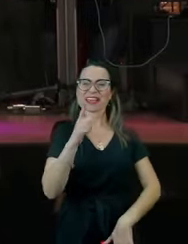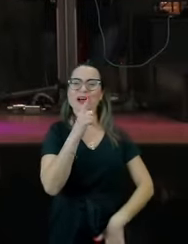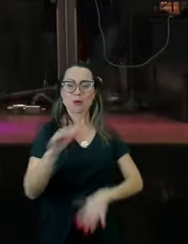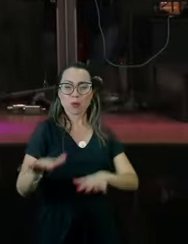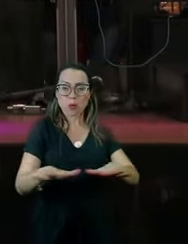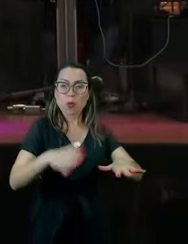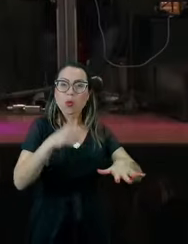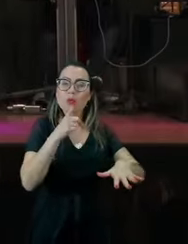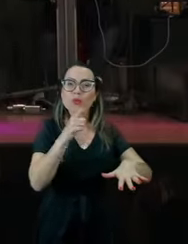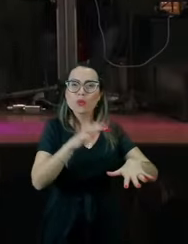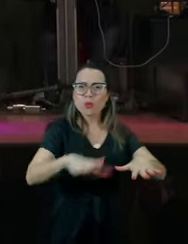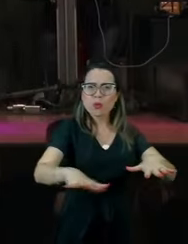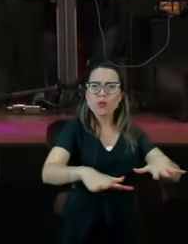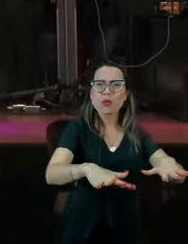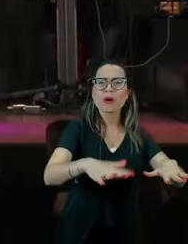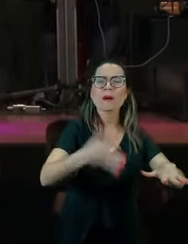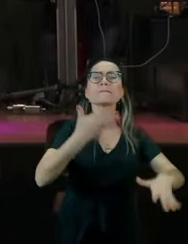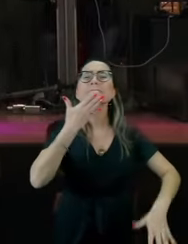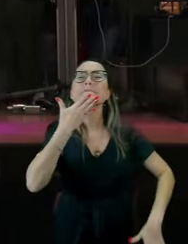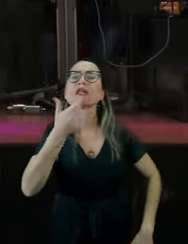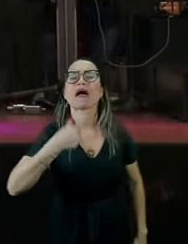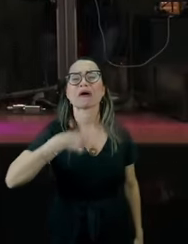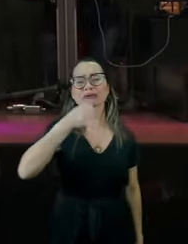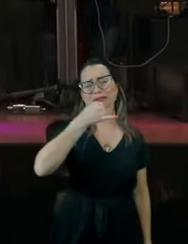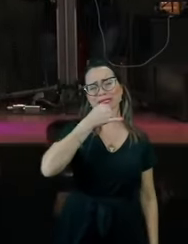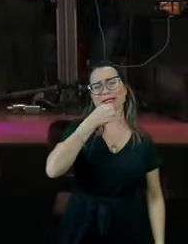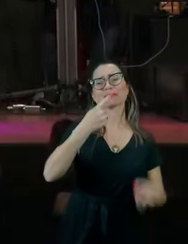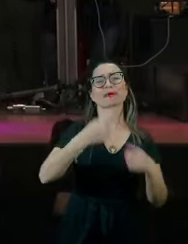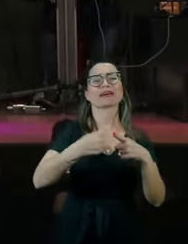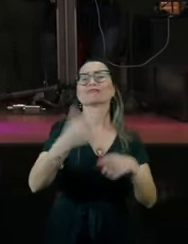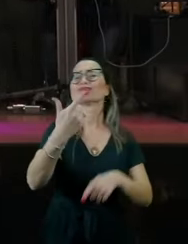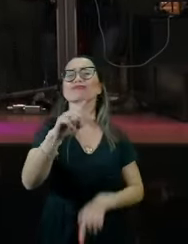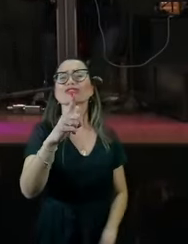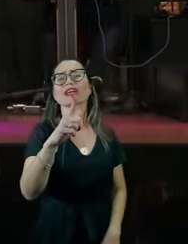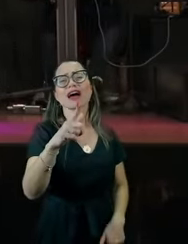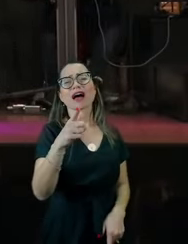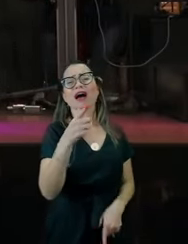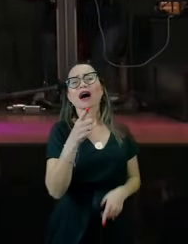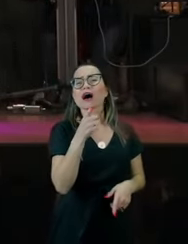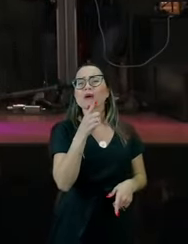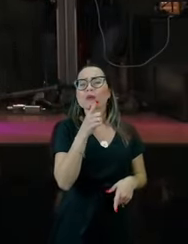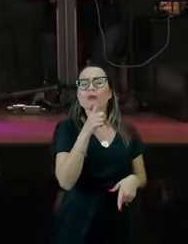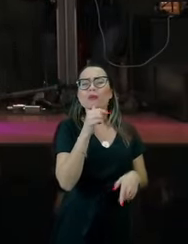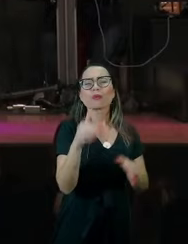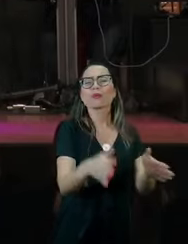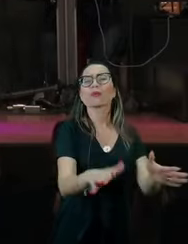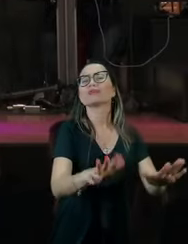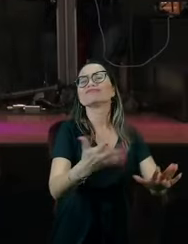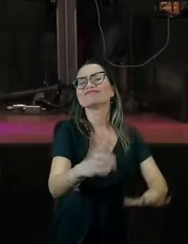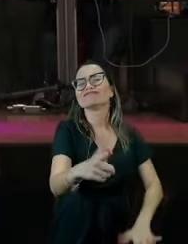a gente não conseguiu fazer o batismo na Lagoa. Eu não sei vocês, mas agora eu quero batismo só dentro da igreja.